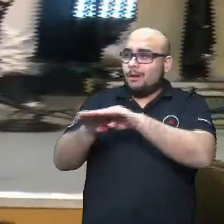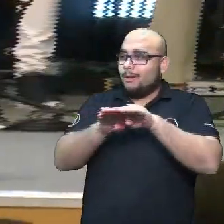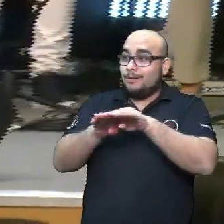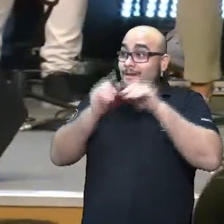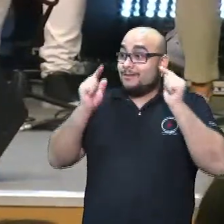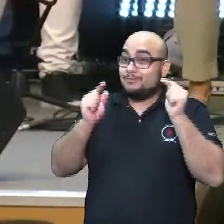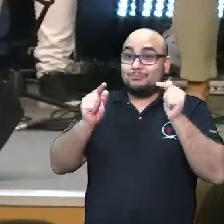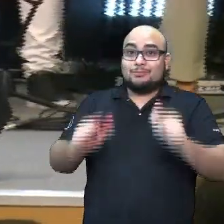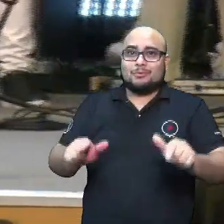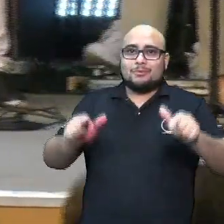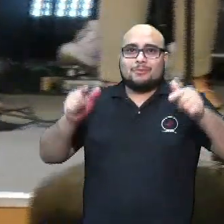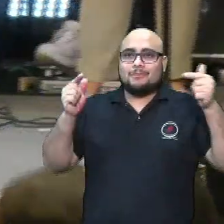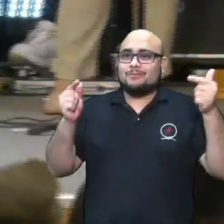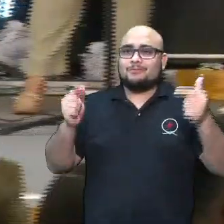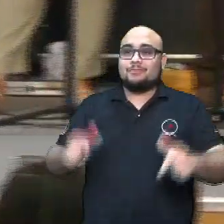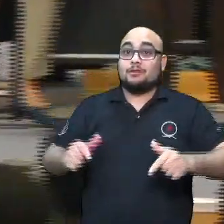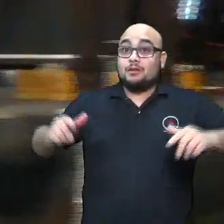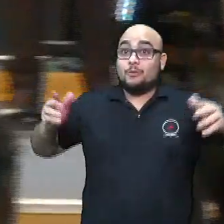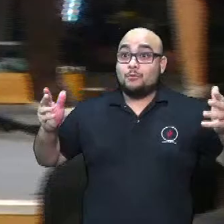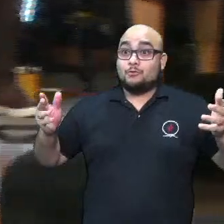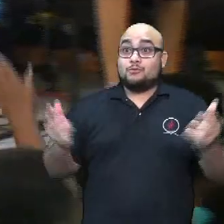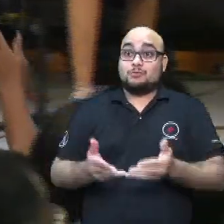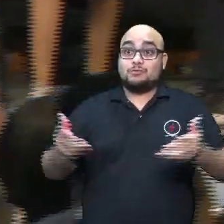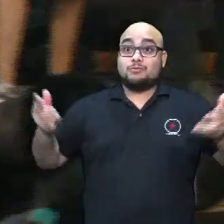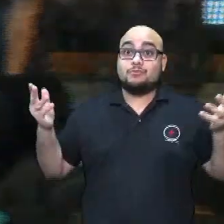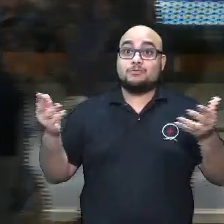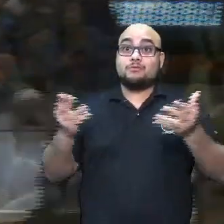Inigualável. Hoje pra sempre.